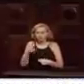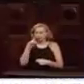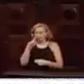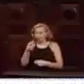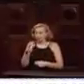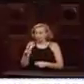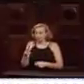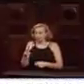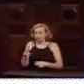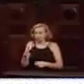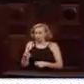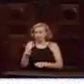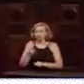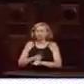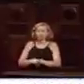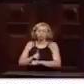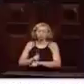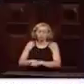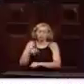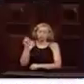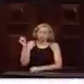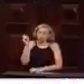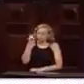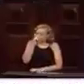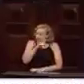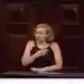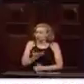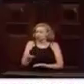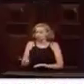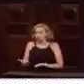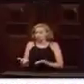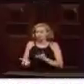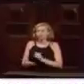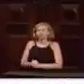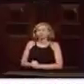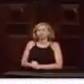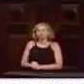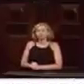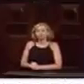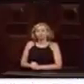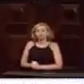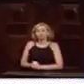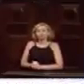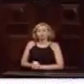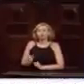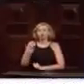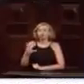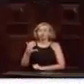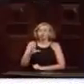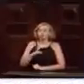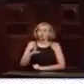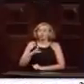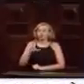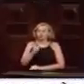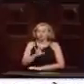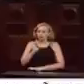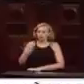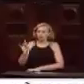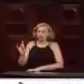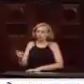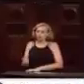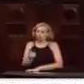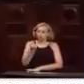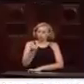fortalecidas, mas estão no momento de serem passadas a limpo. E para isso, só individualizando quem são as